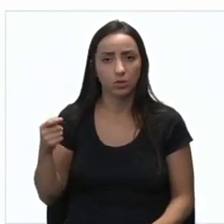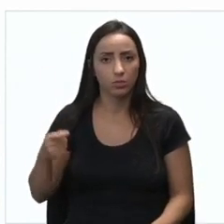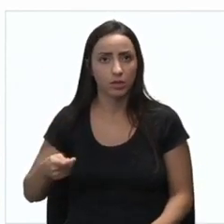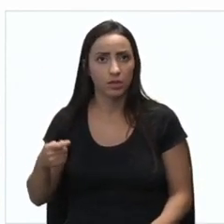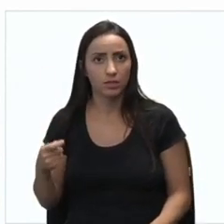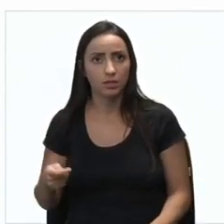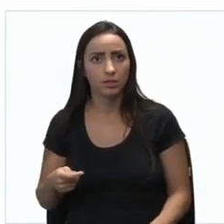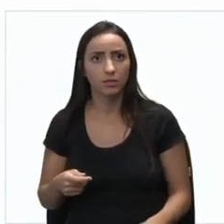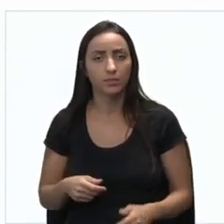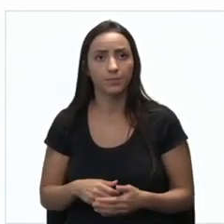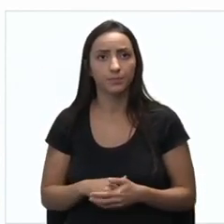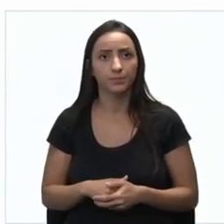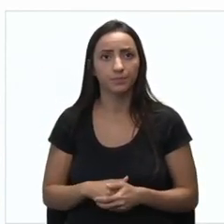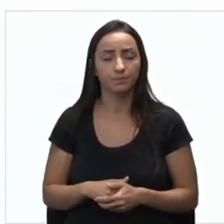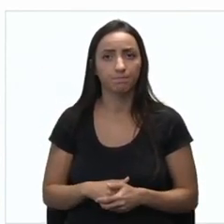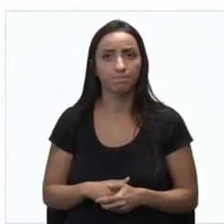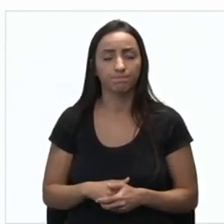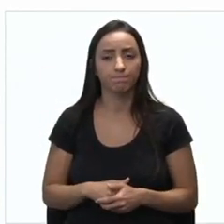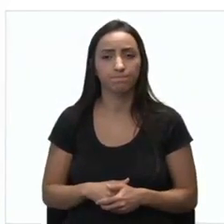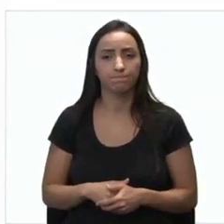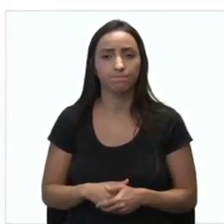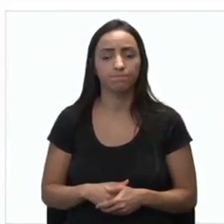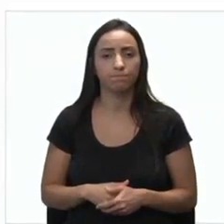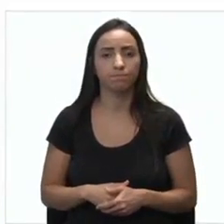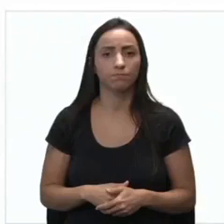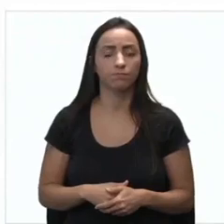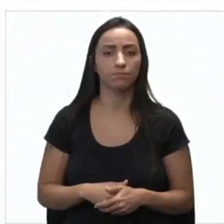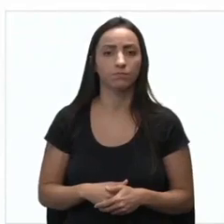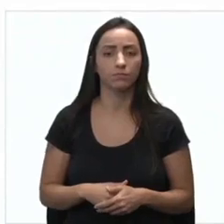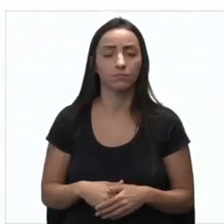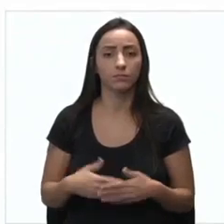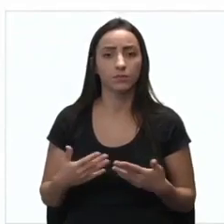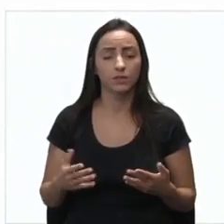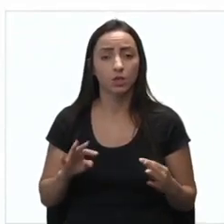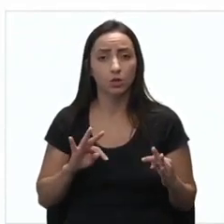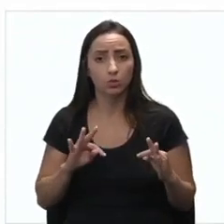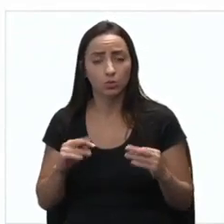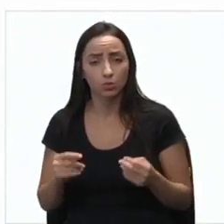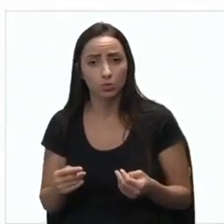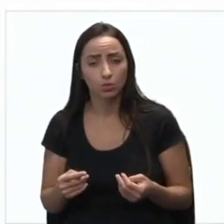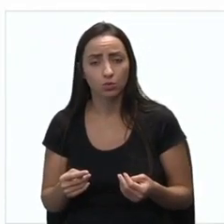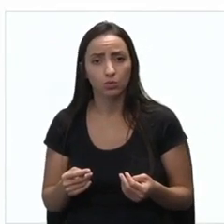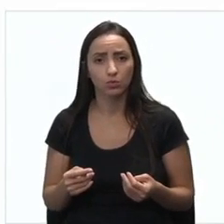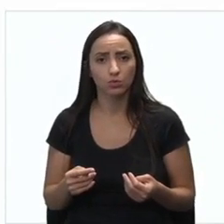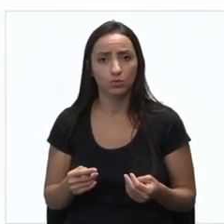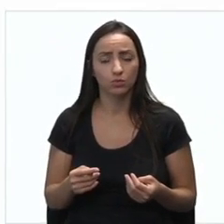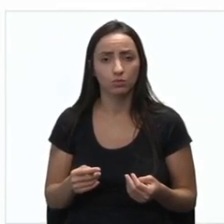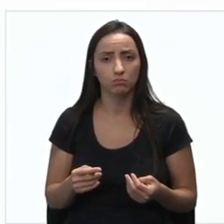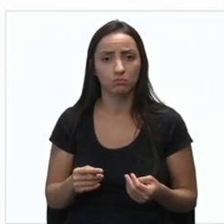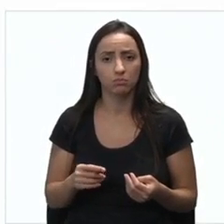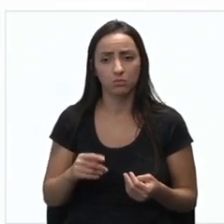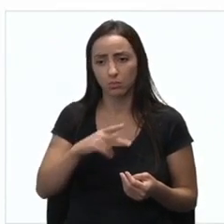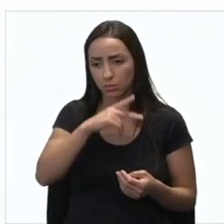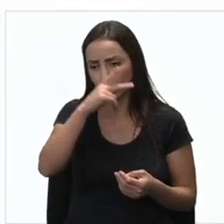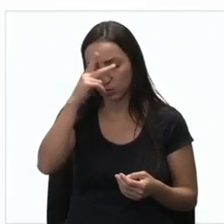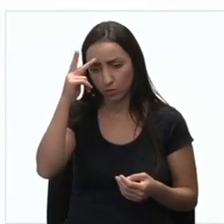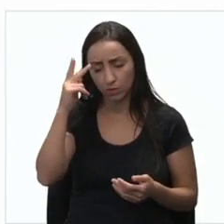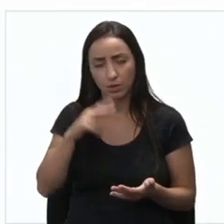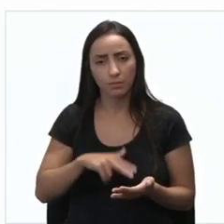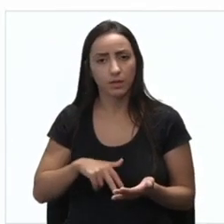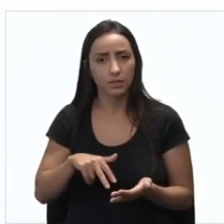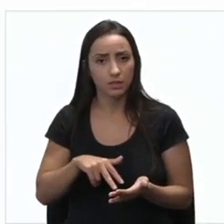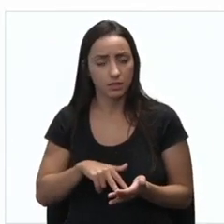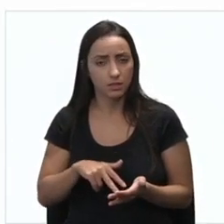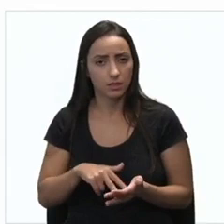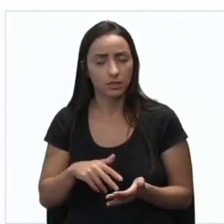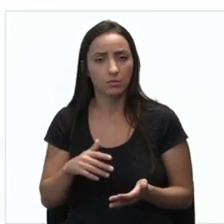da gestão desse ambiente. E todos os atores do âmbito da saúde